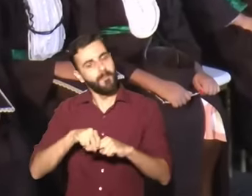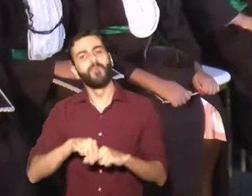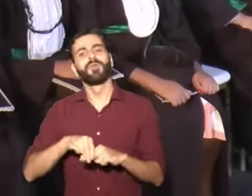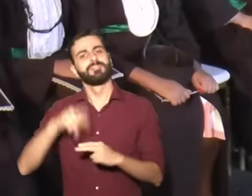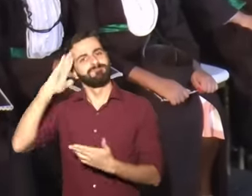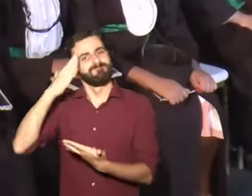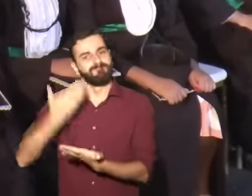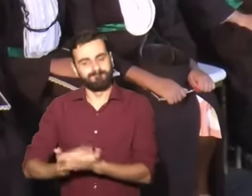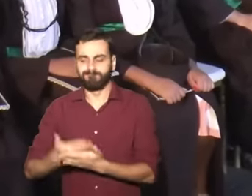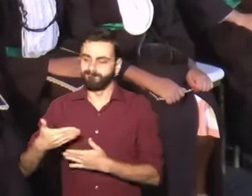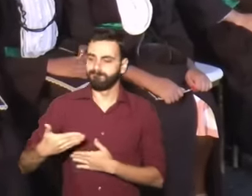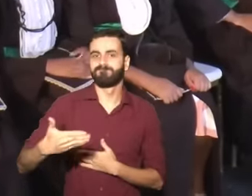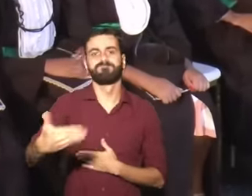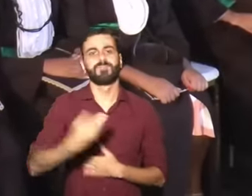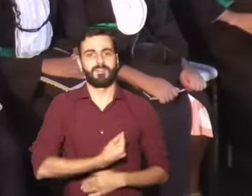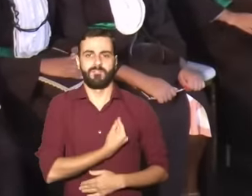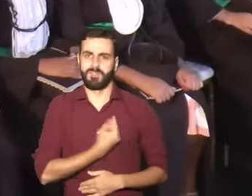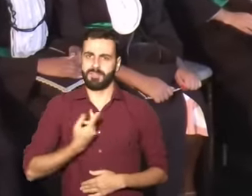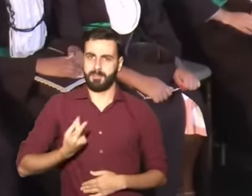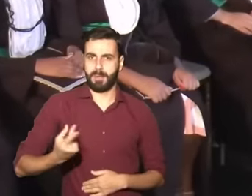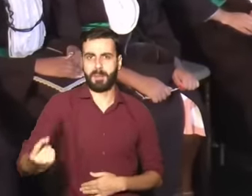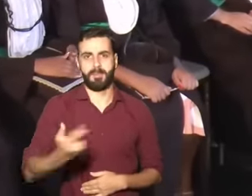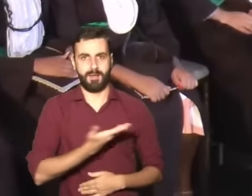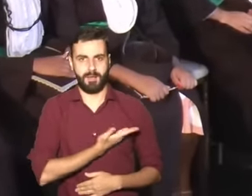grandes amigos para toda a vida.